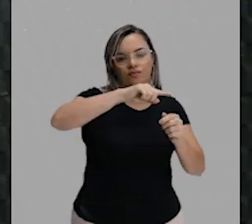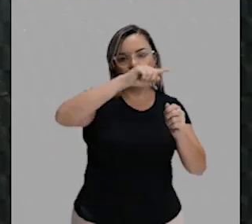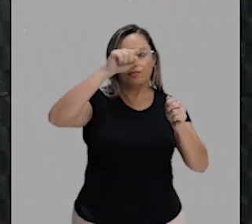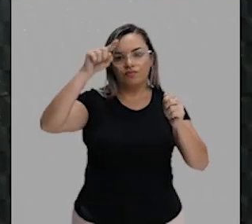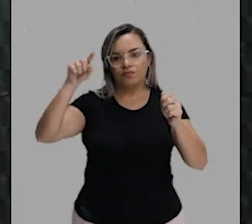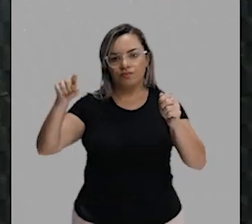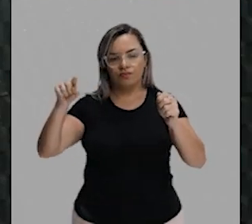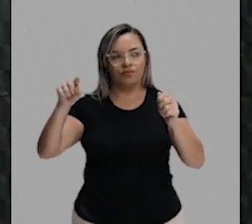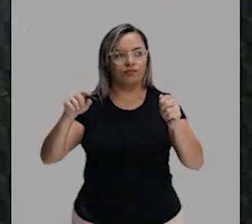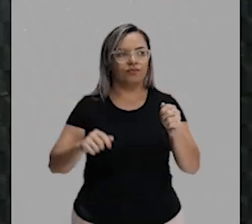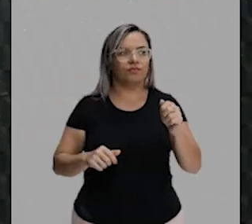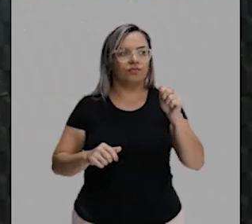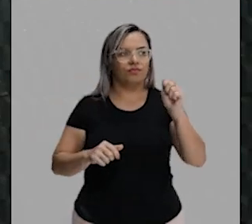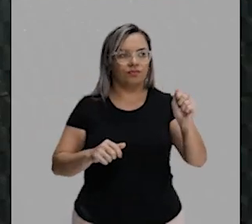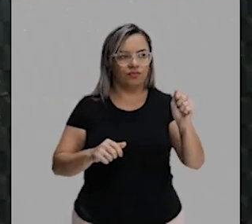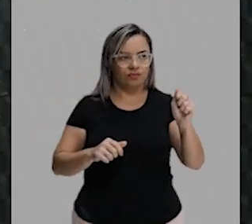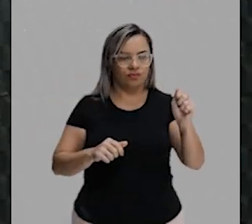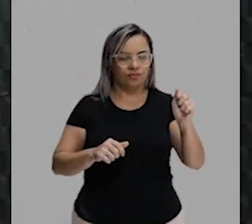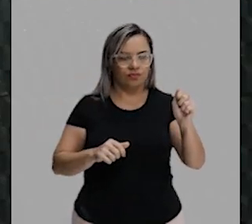A, vai ficar